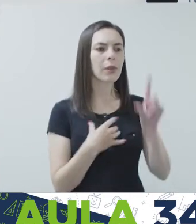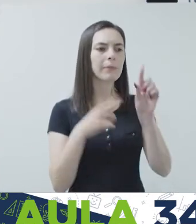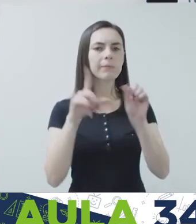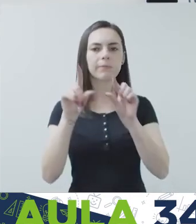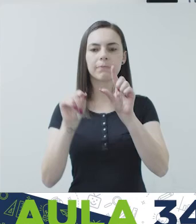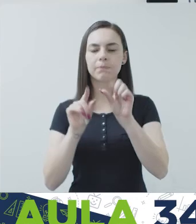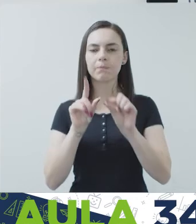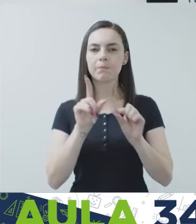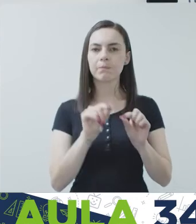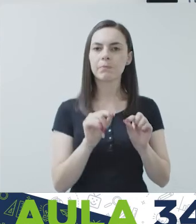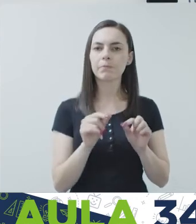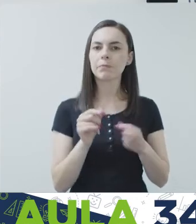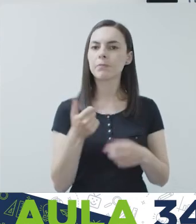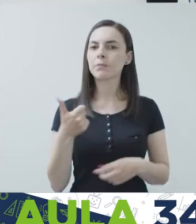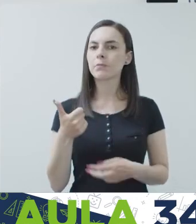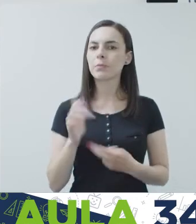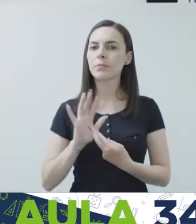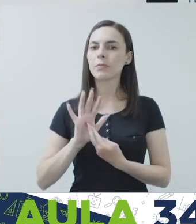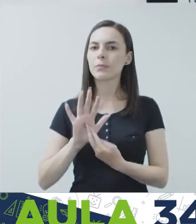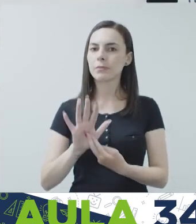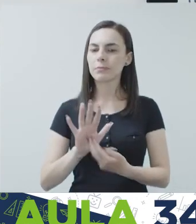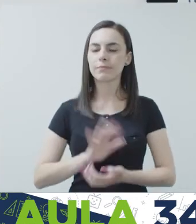para representar a quantidade 1.